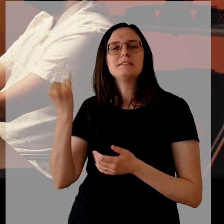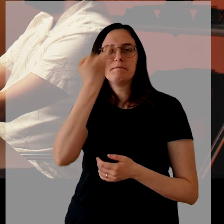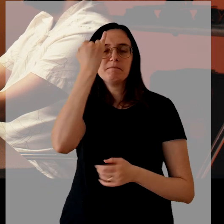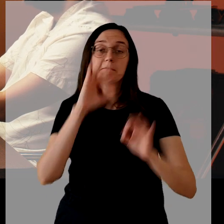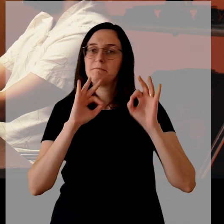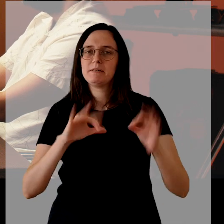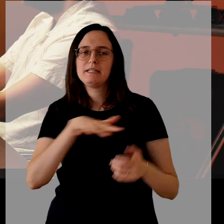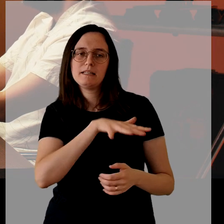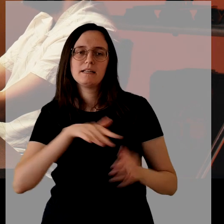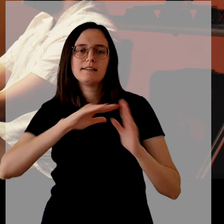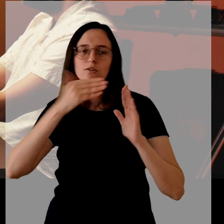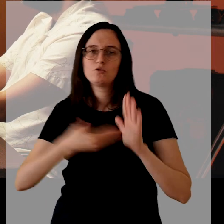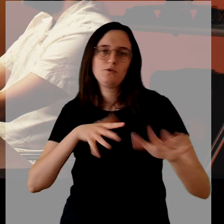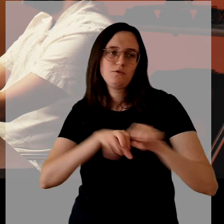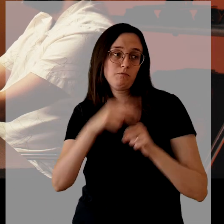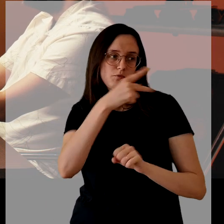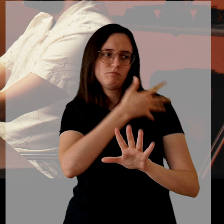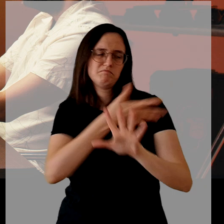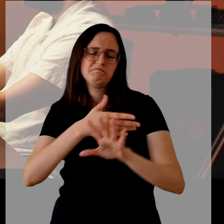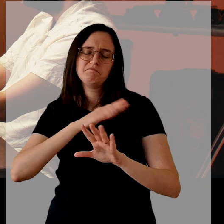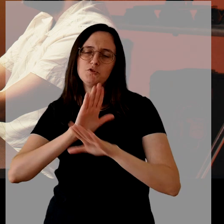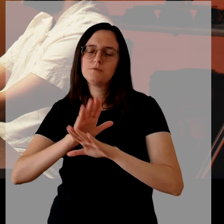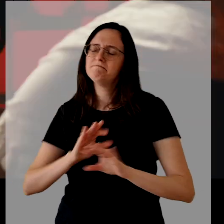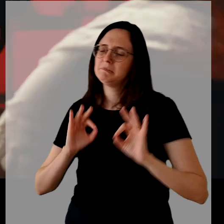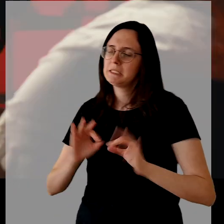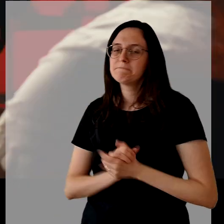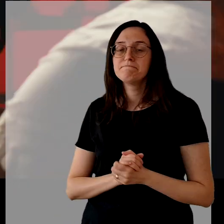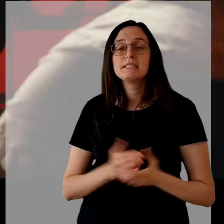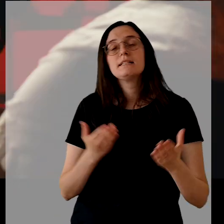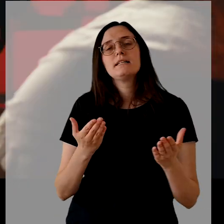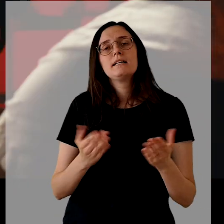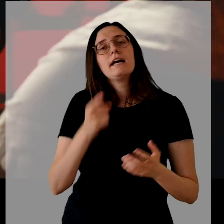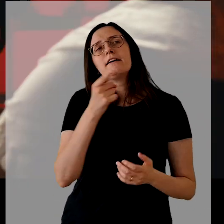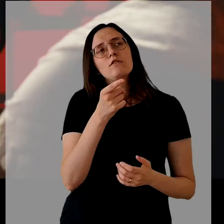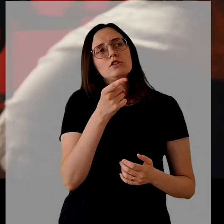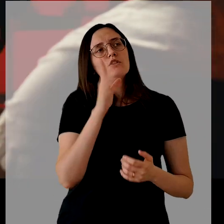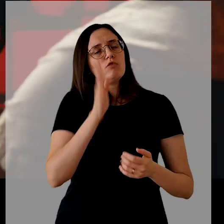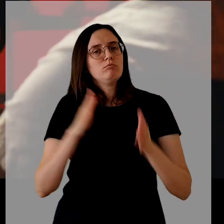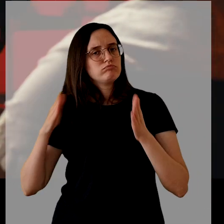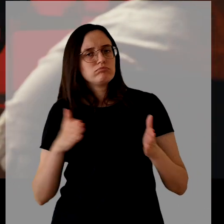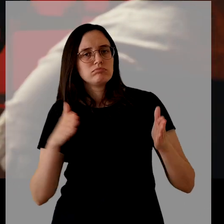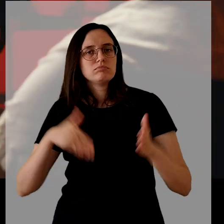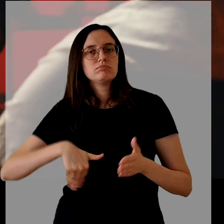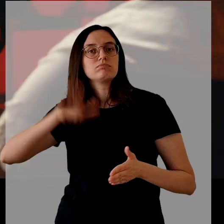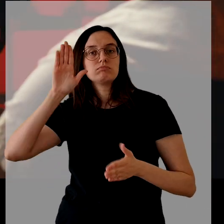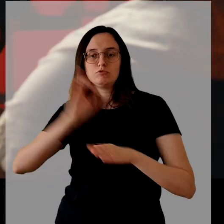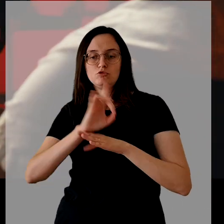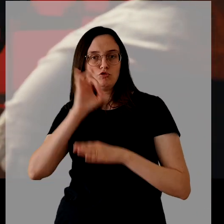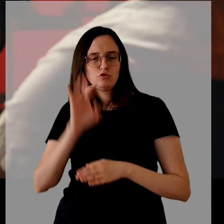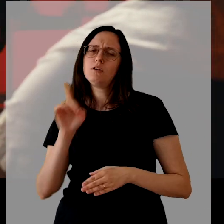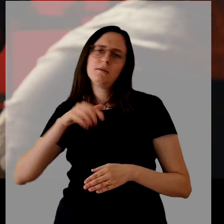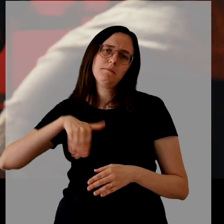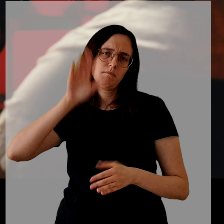Ter tido toda essa formação. Com certeza. E você percorreu mais pelo caminho do documentário,